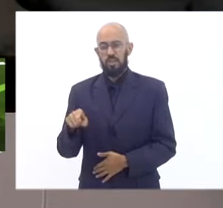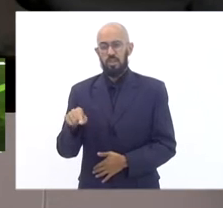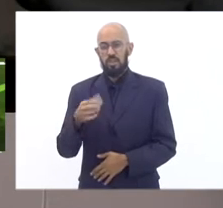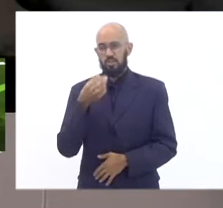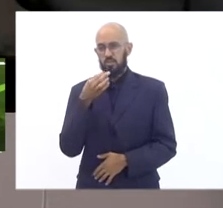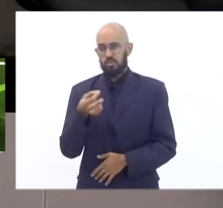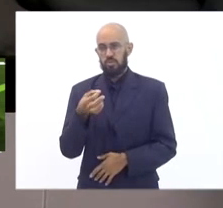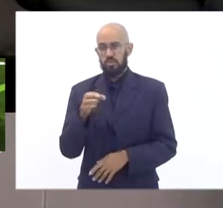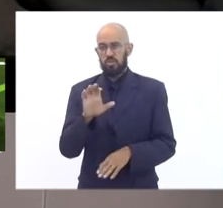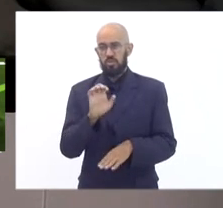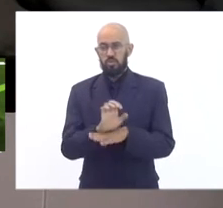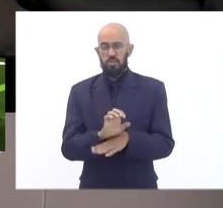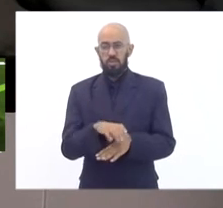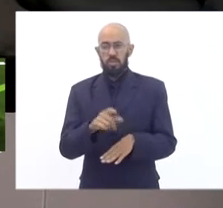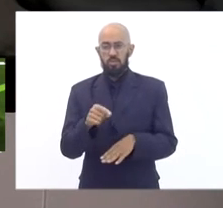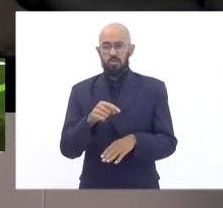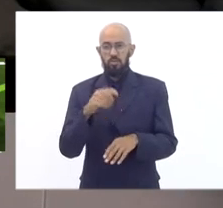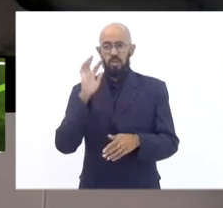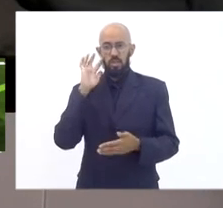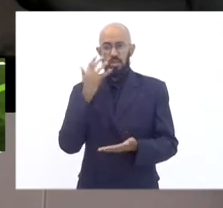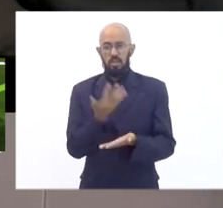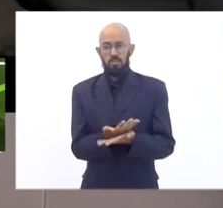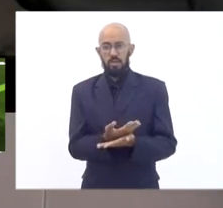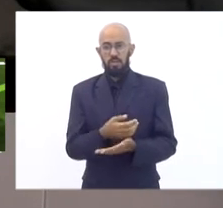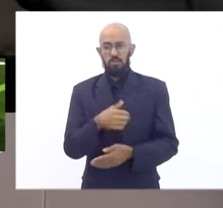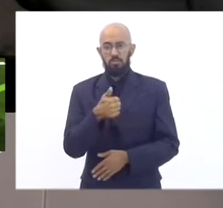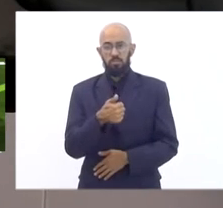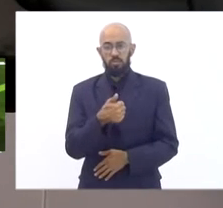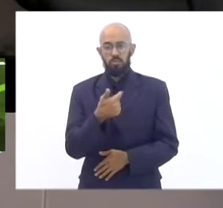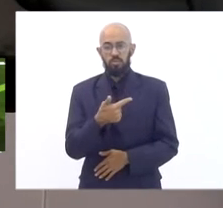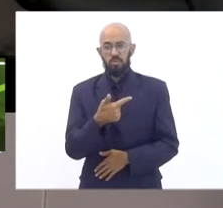vou até ler aqui na deliberação